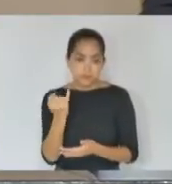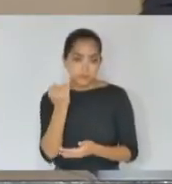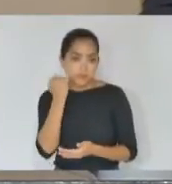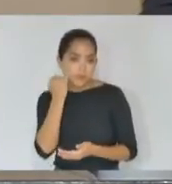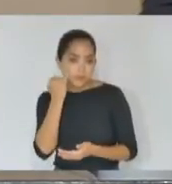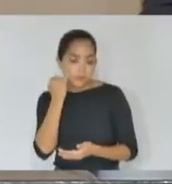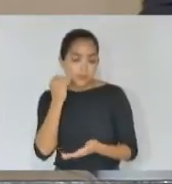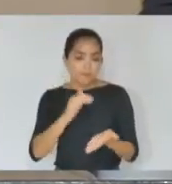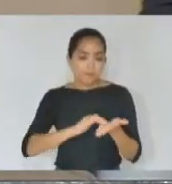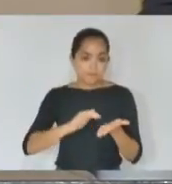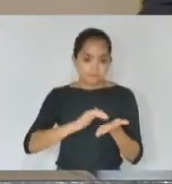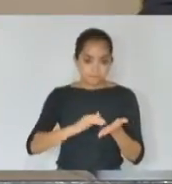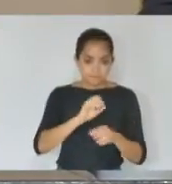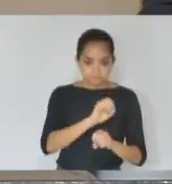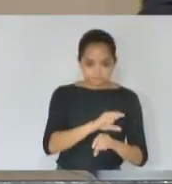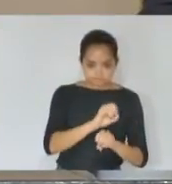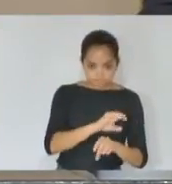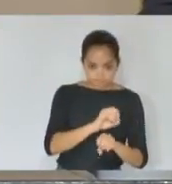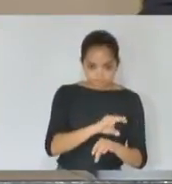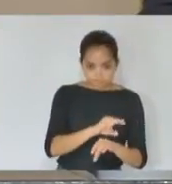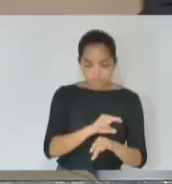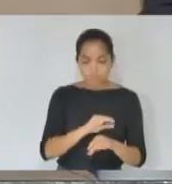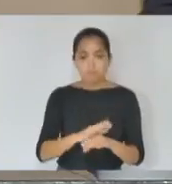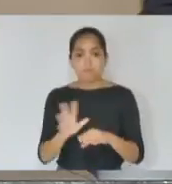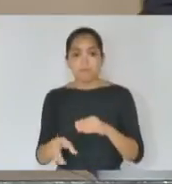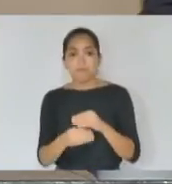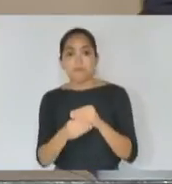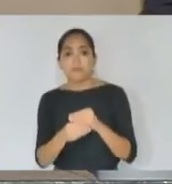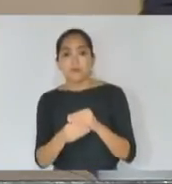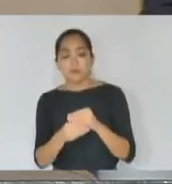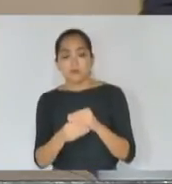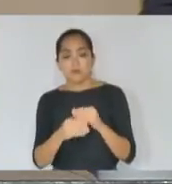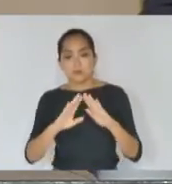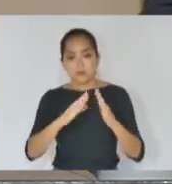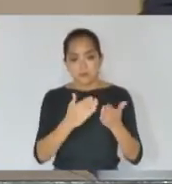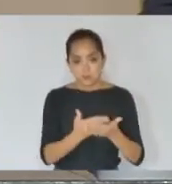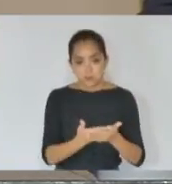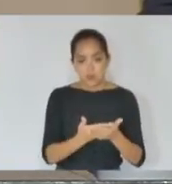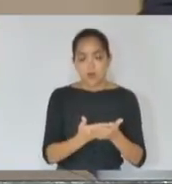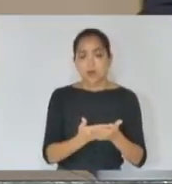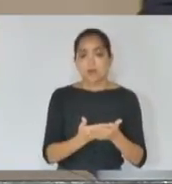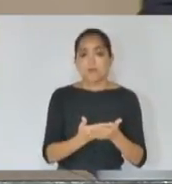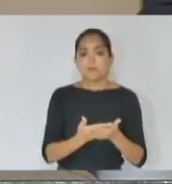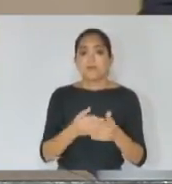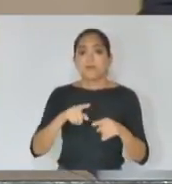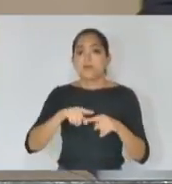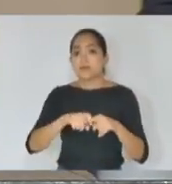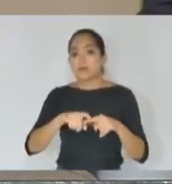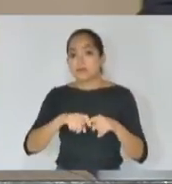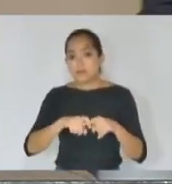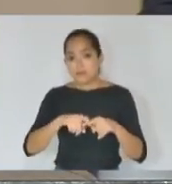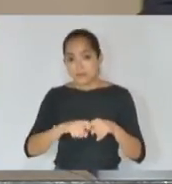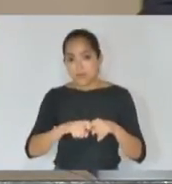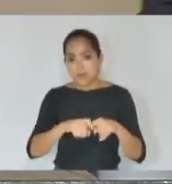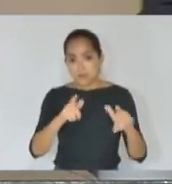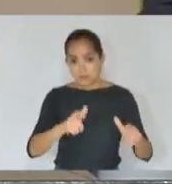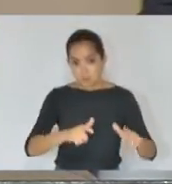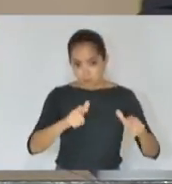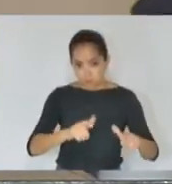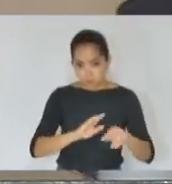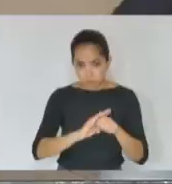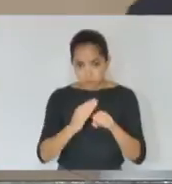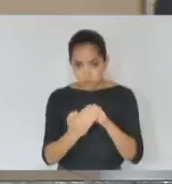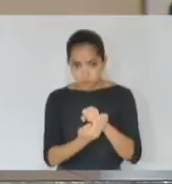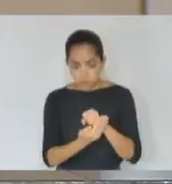solicita ao secretário da Educação informações acerca da implantação da escola no município de Itapema, em imóvel localizado no bairro